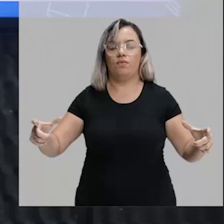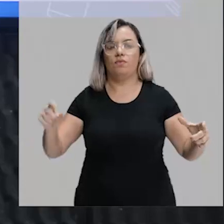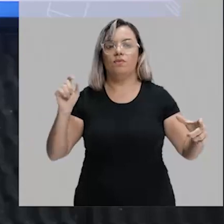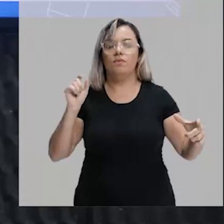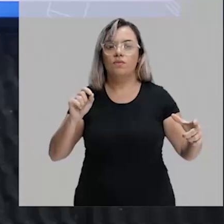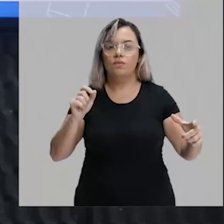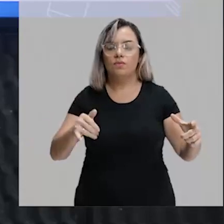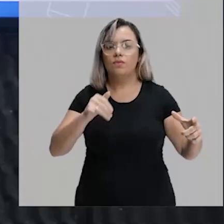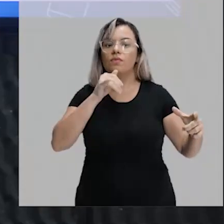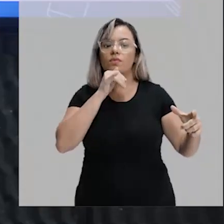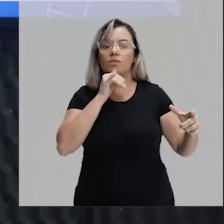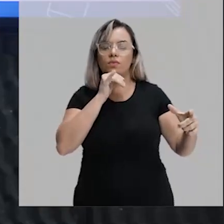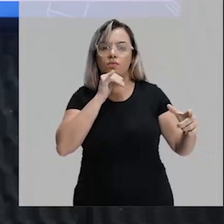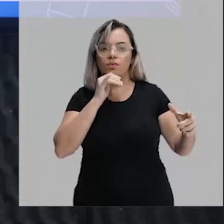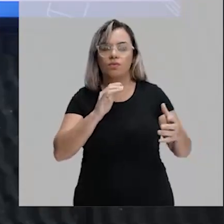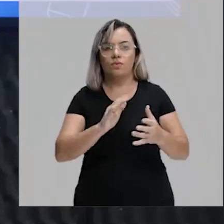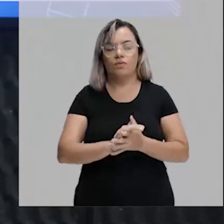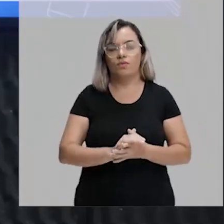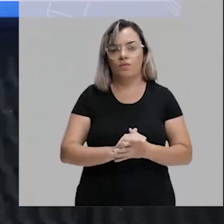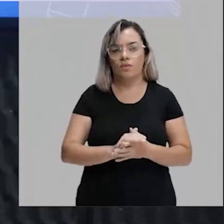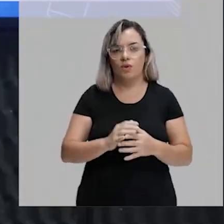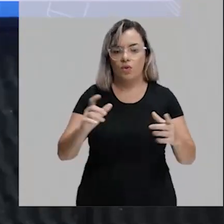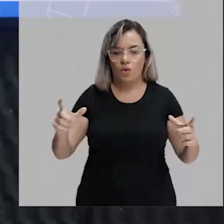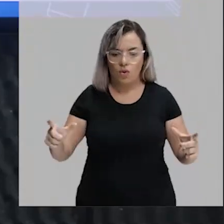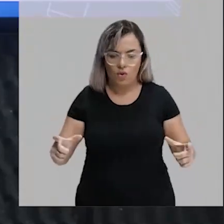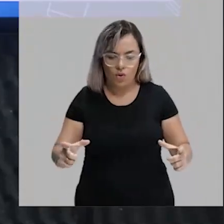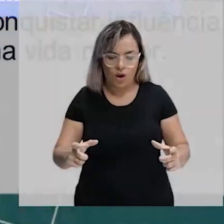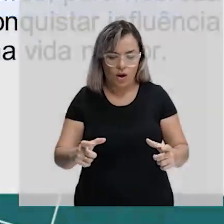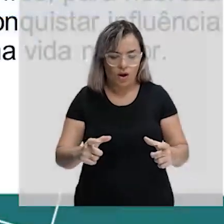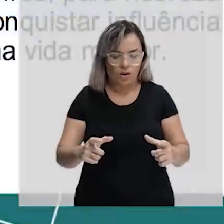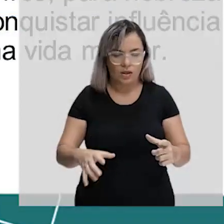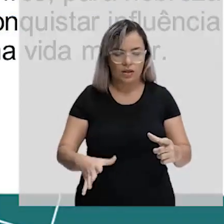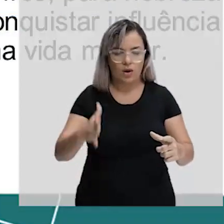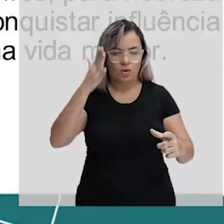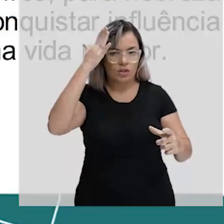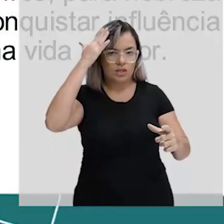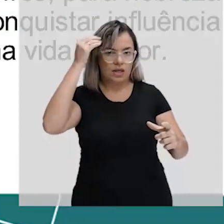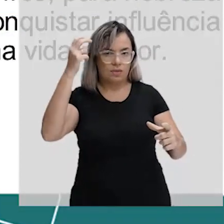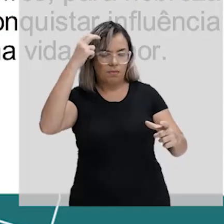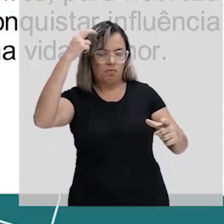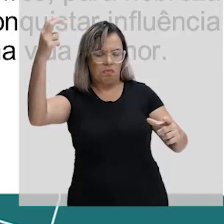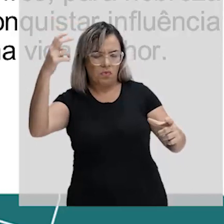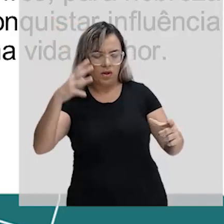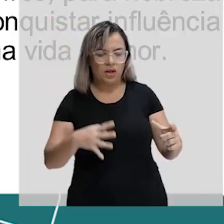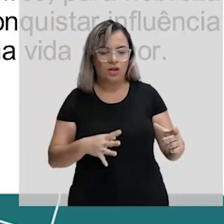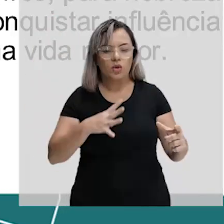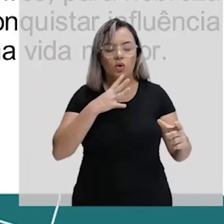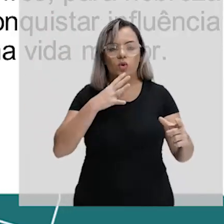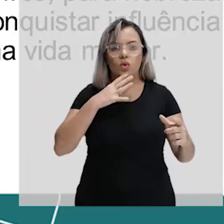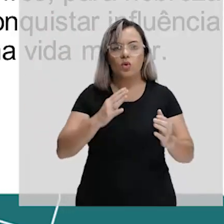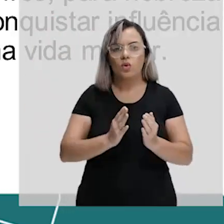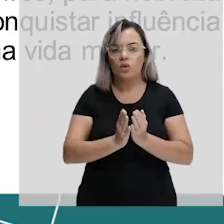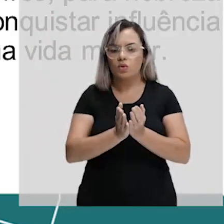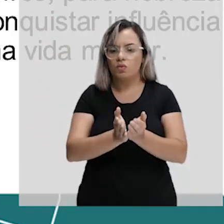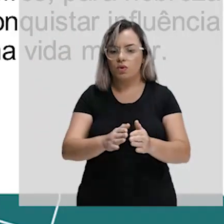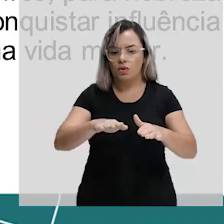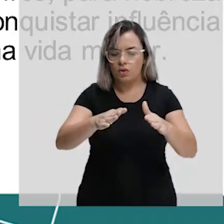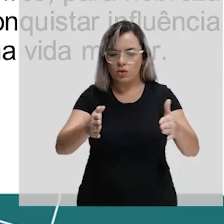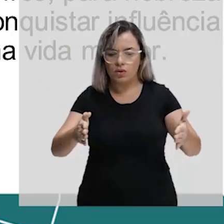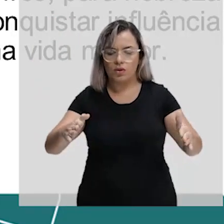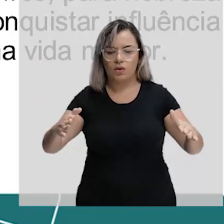navegações. Por exemplo, o acúmulo do conhecimento náutico é muito importante, as